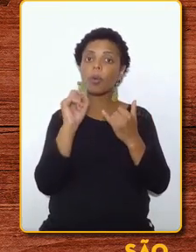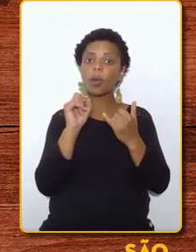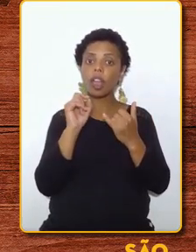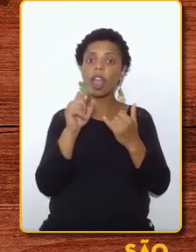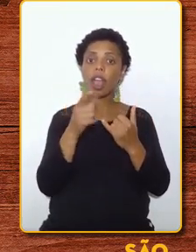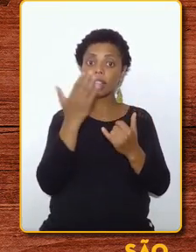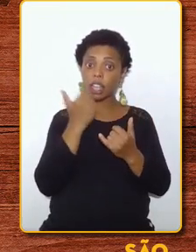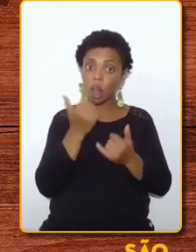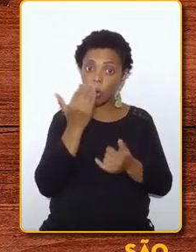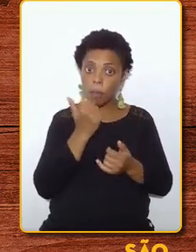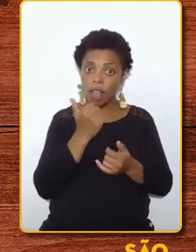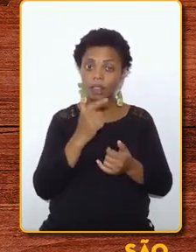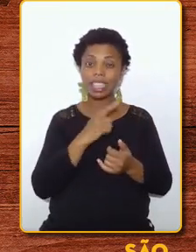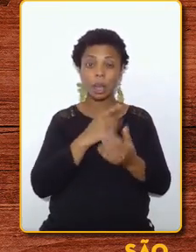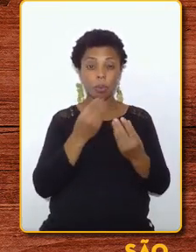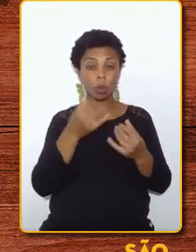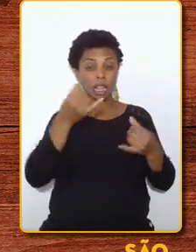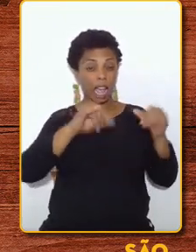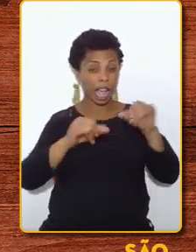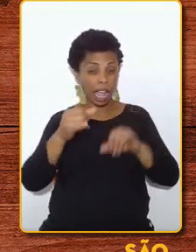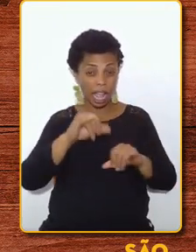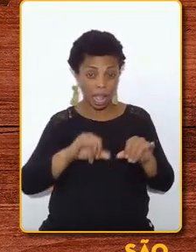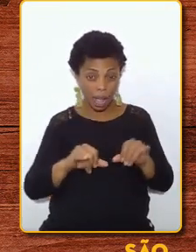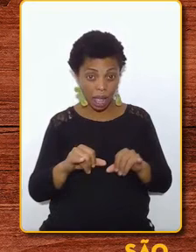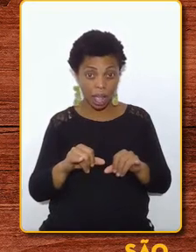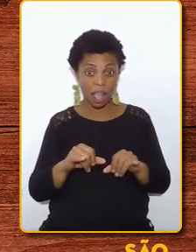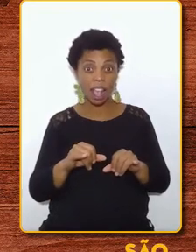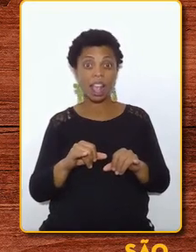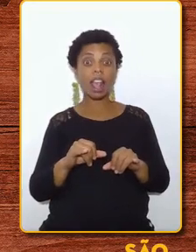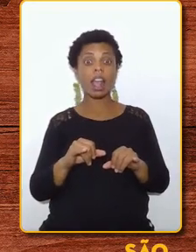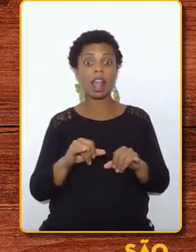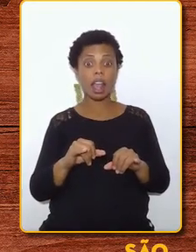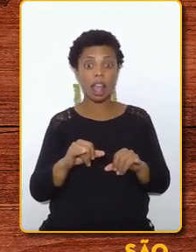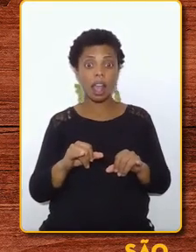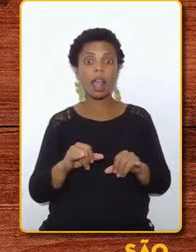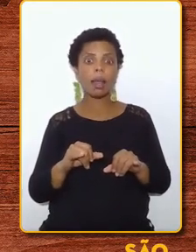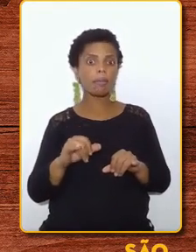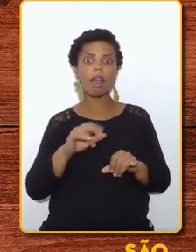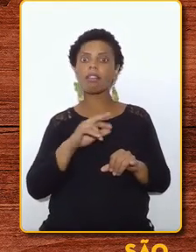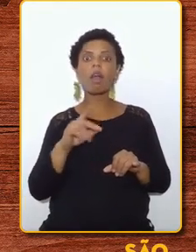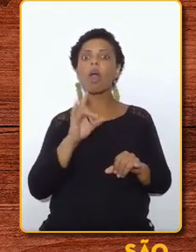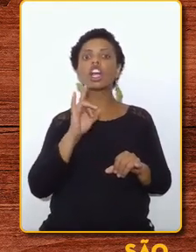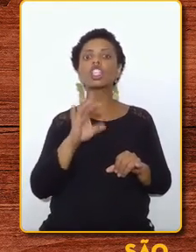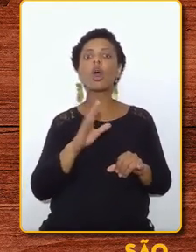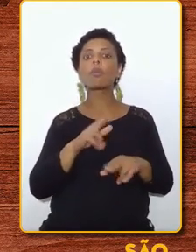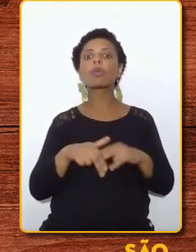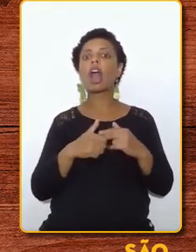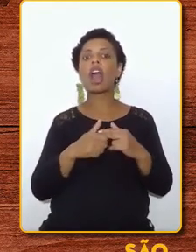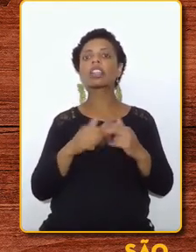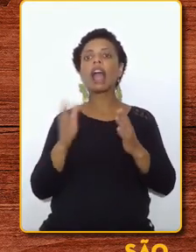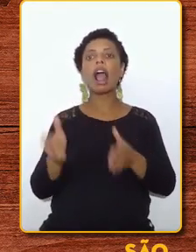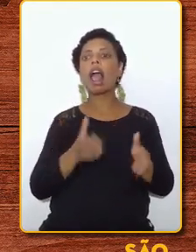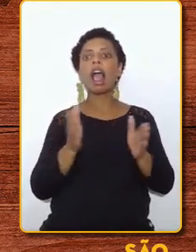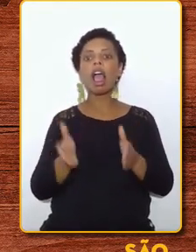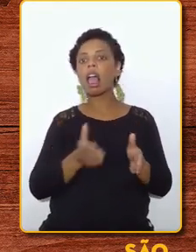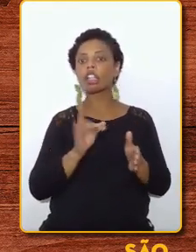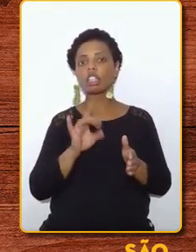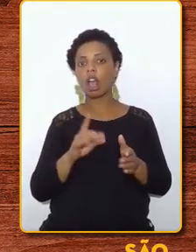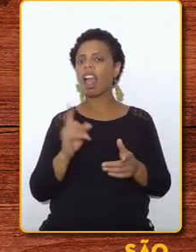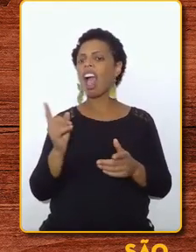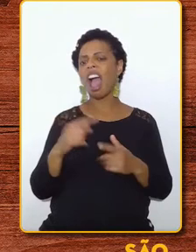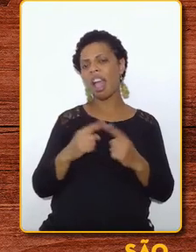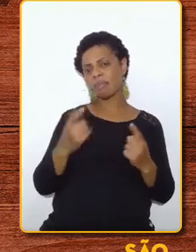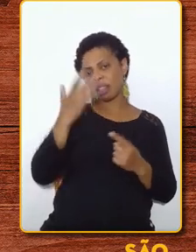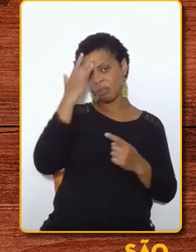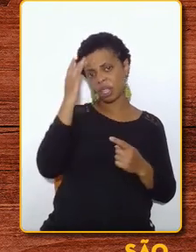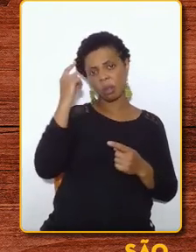alimento ultraprocessado, que não é um problema de alimento industrializado, né? Porque tem muita gente que fala assim, ah, mas a pessoa acha que só pode